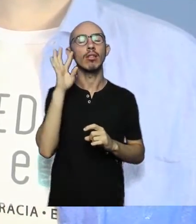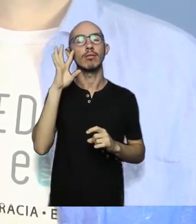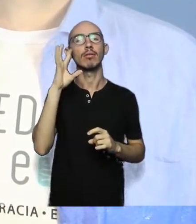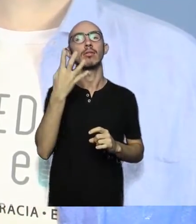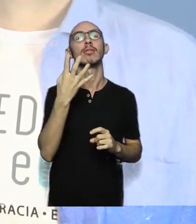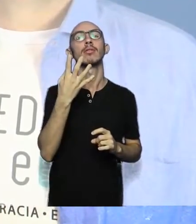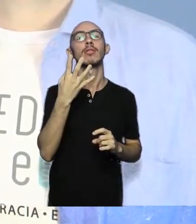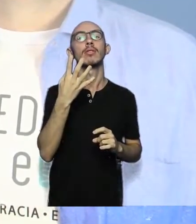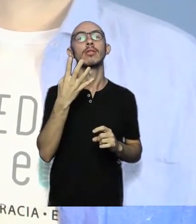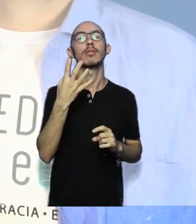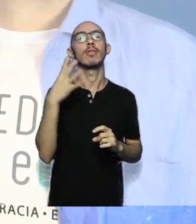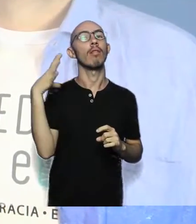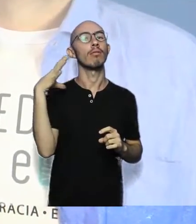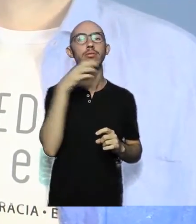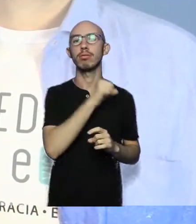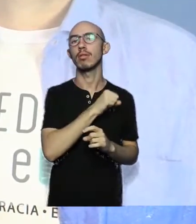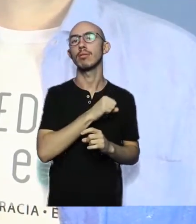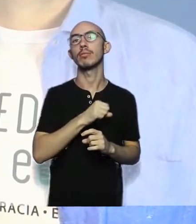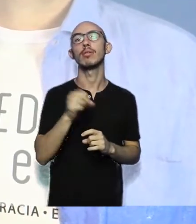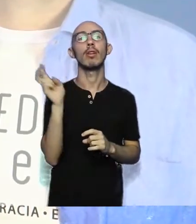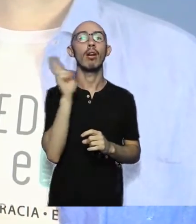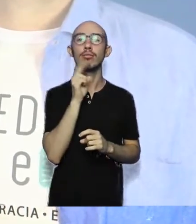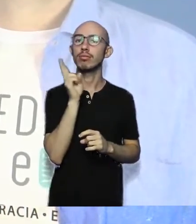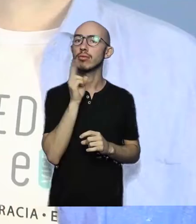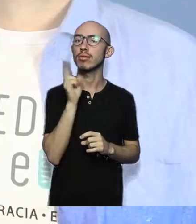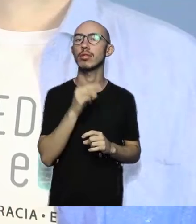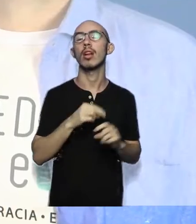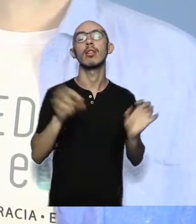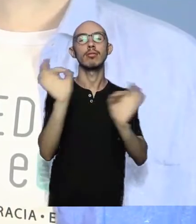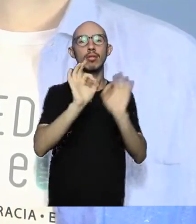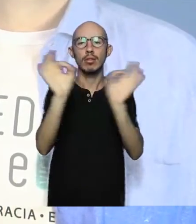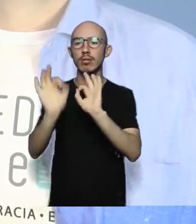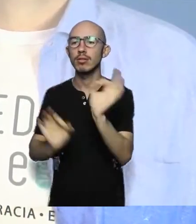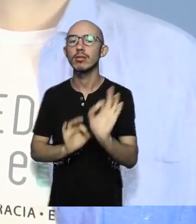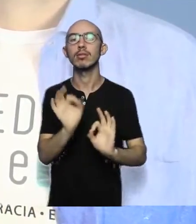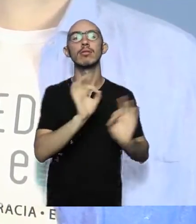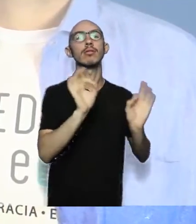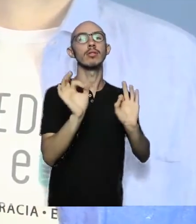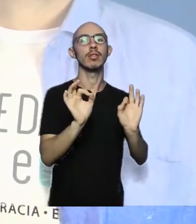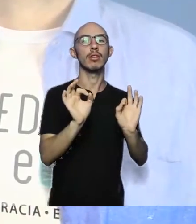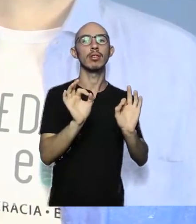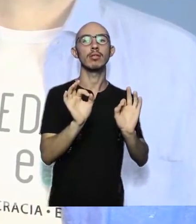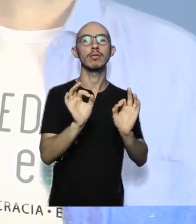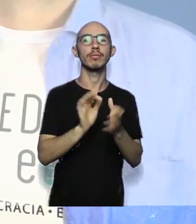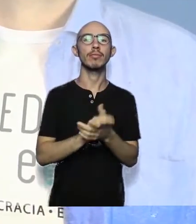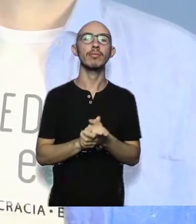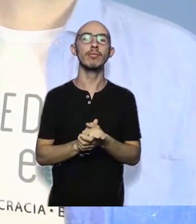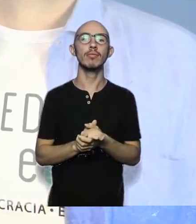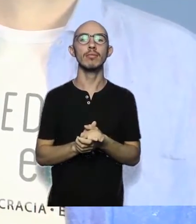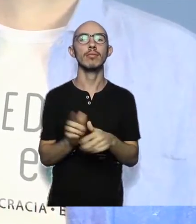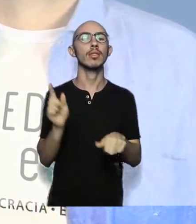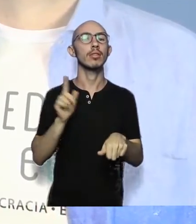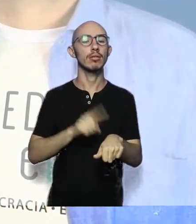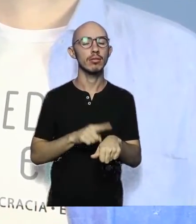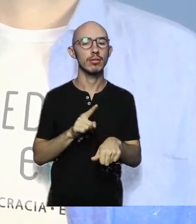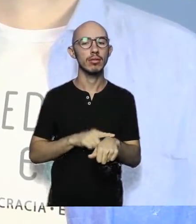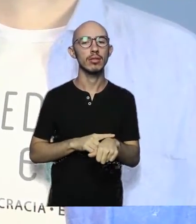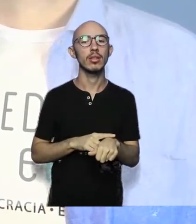né, urgentemente, ou seja, de forma planejada, no curto, médio e longo prazo, para que a gente possa